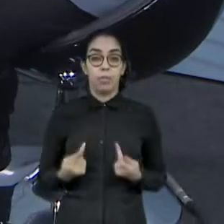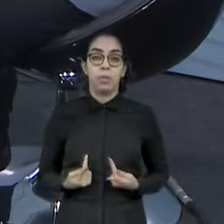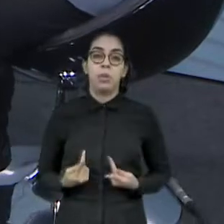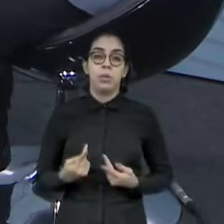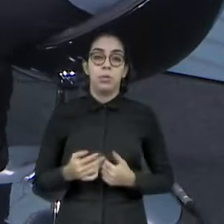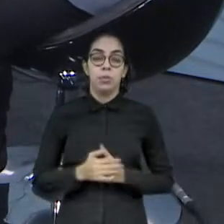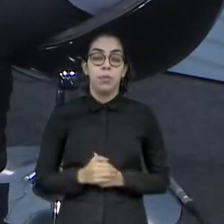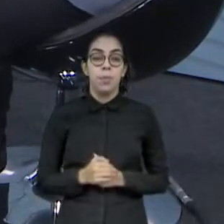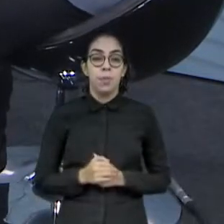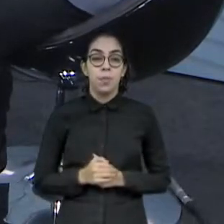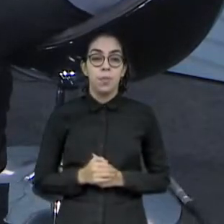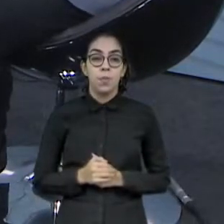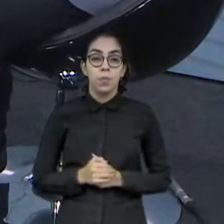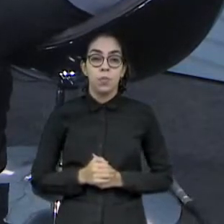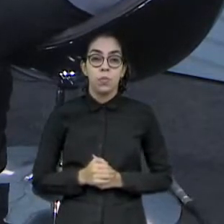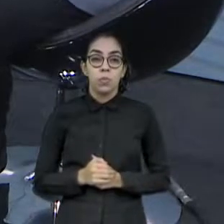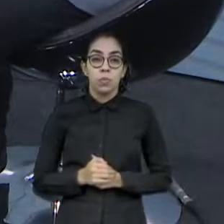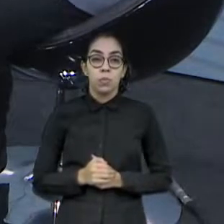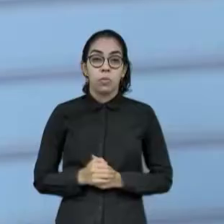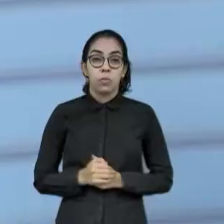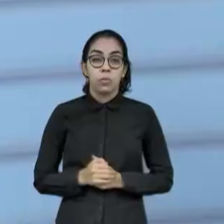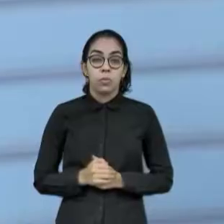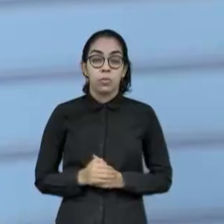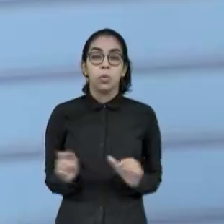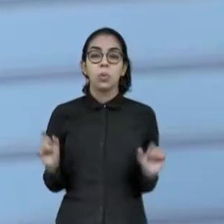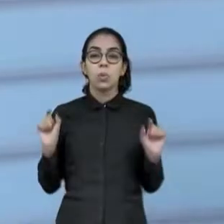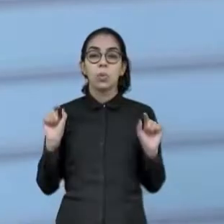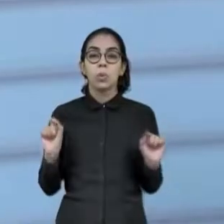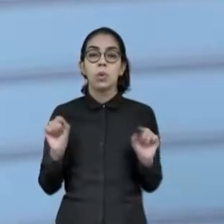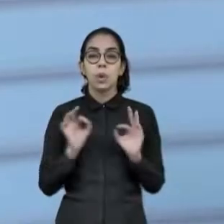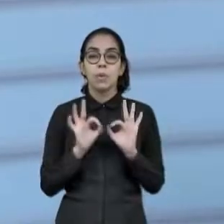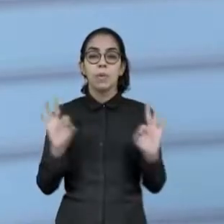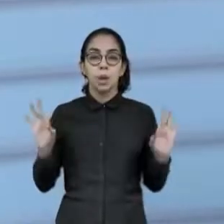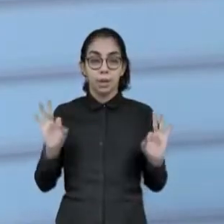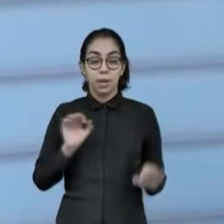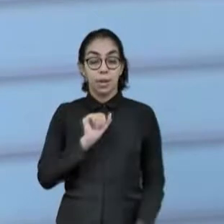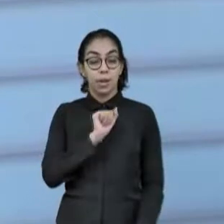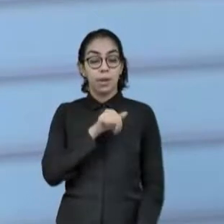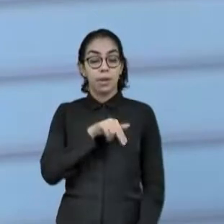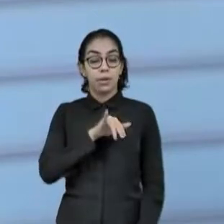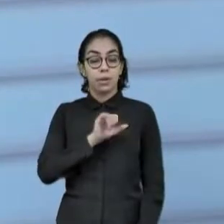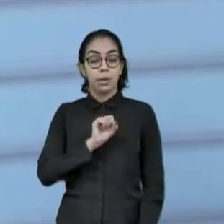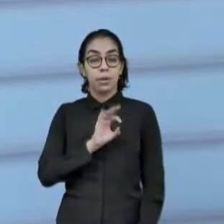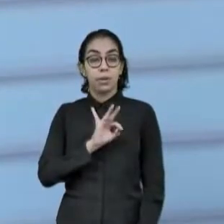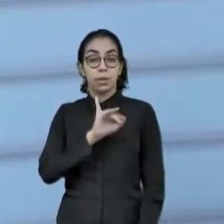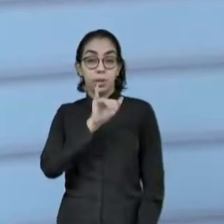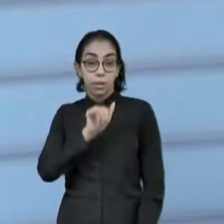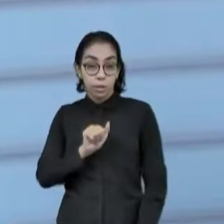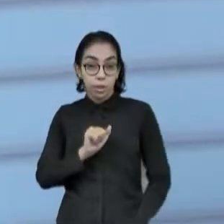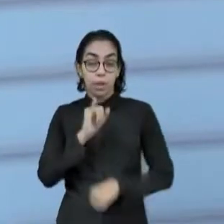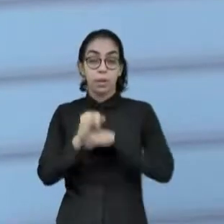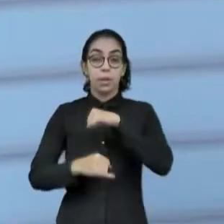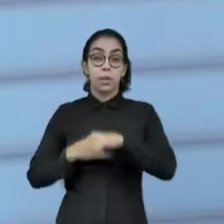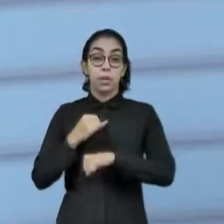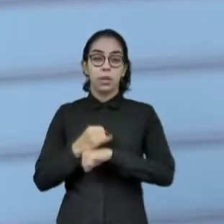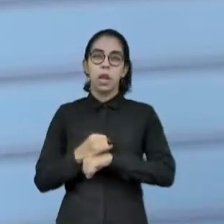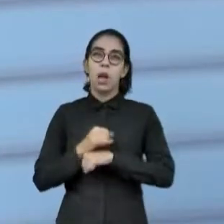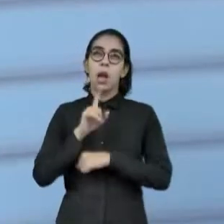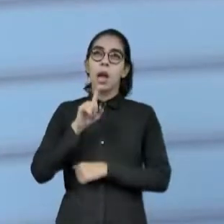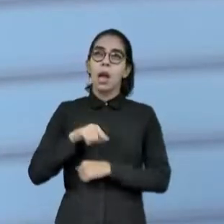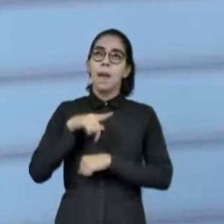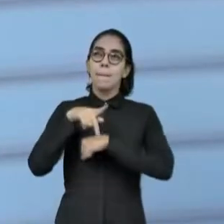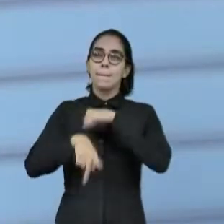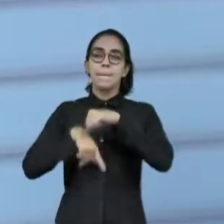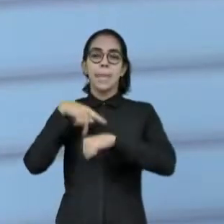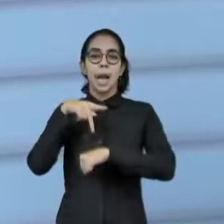Sim. A Anistia Internacional tem um trabalho belíssimo, né? São muitos países, eu não vou lembrar